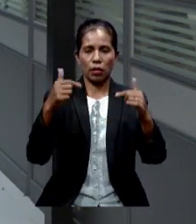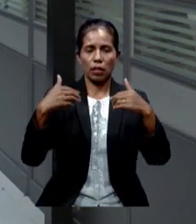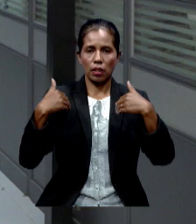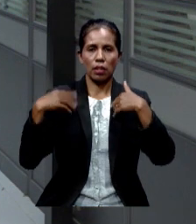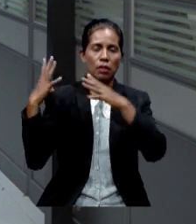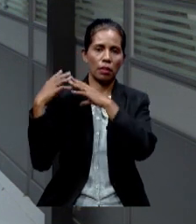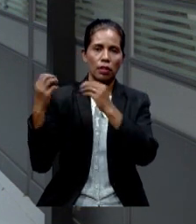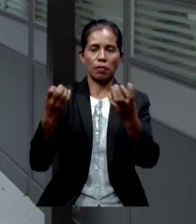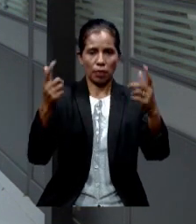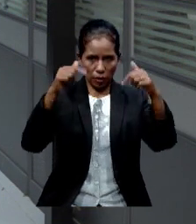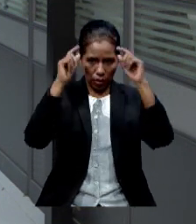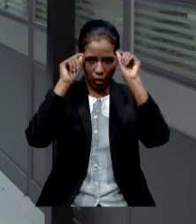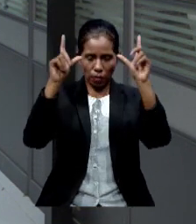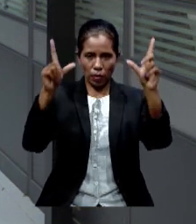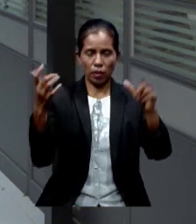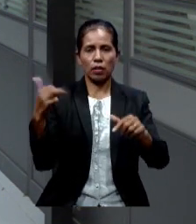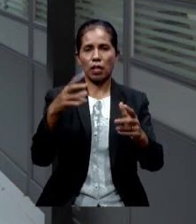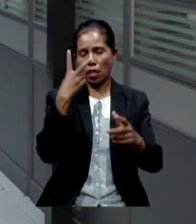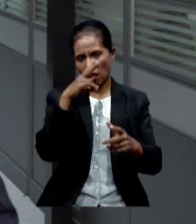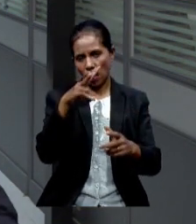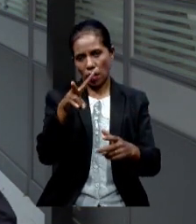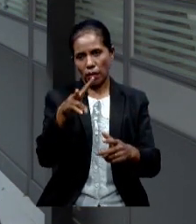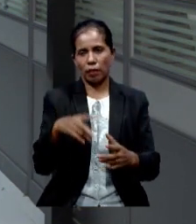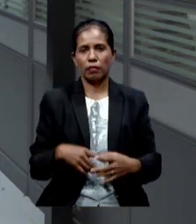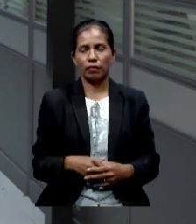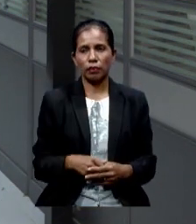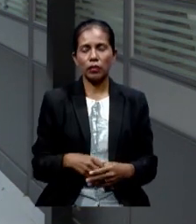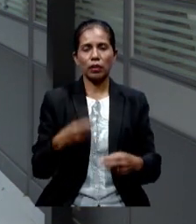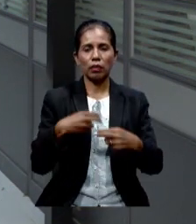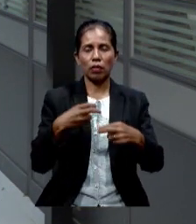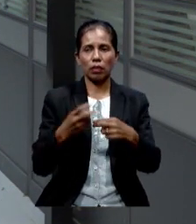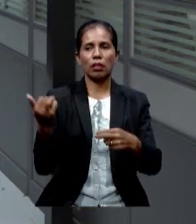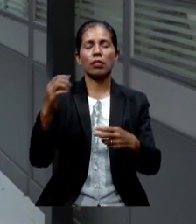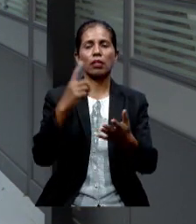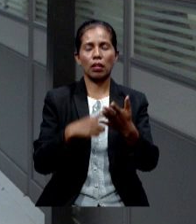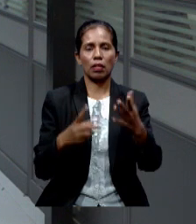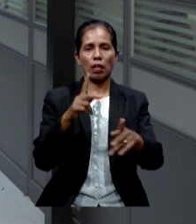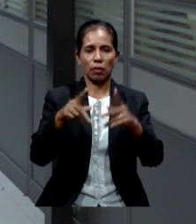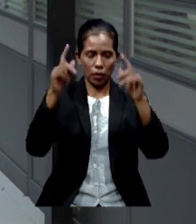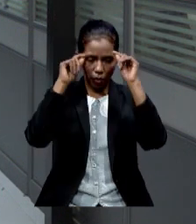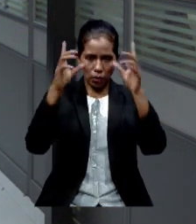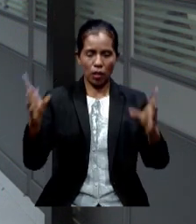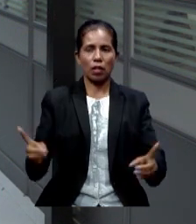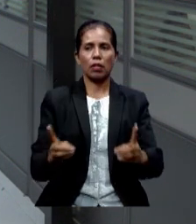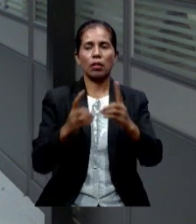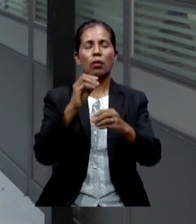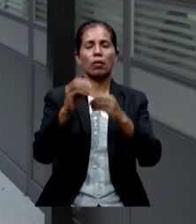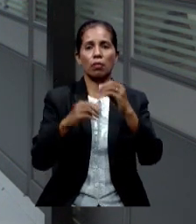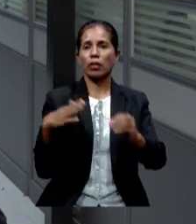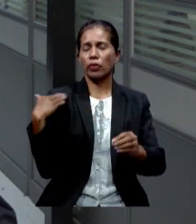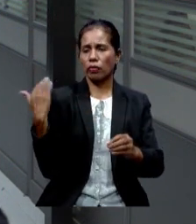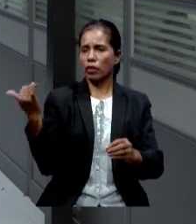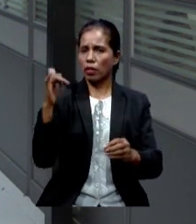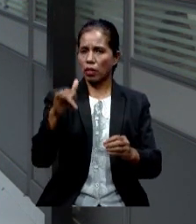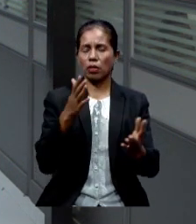para que se não mais tenha Timor, e sira haré dificuldade ser uma que está povo Timor a soro, liliu bazo ventura sira, a